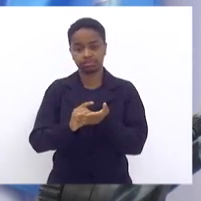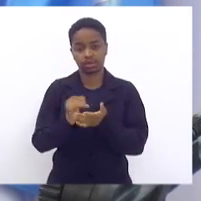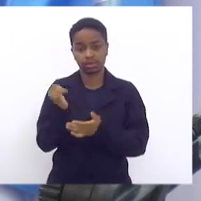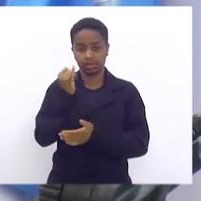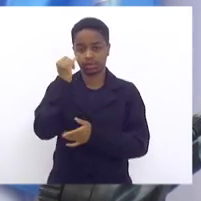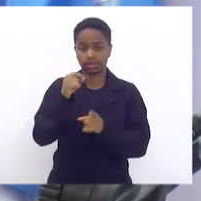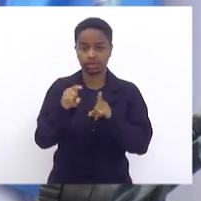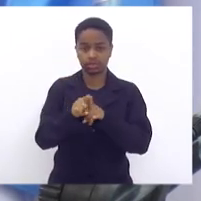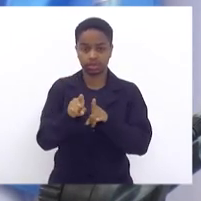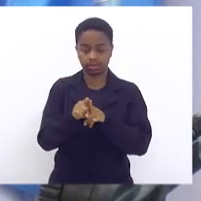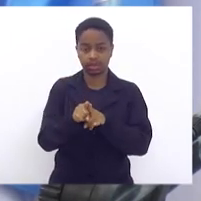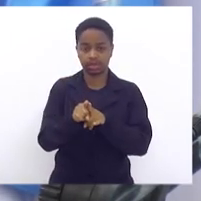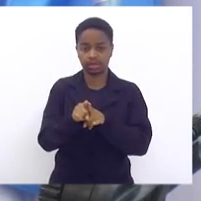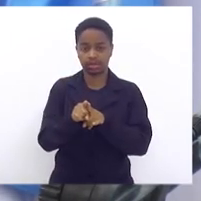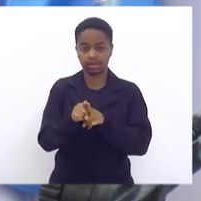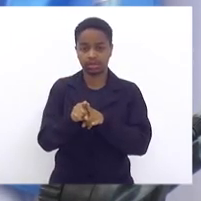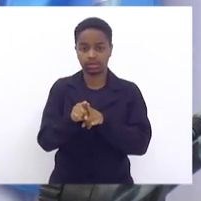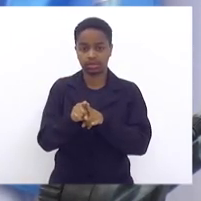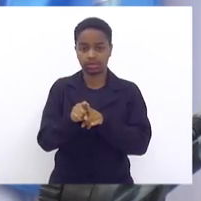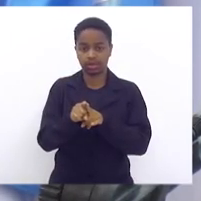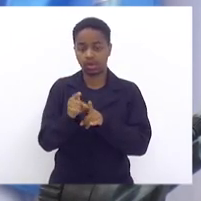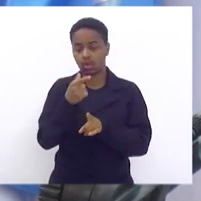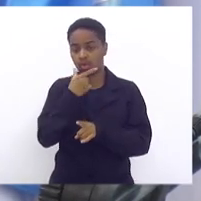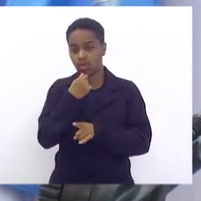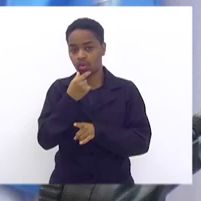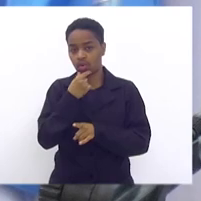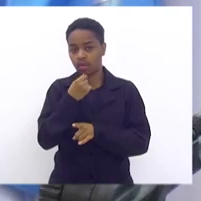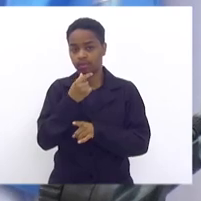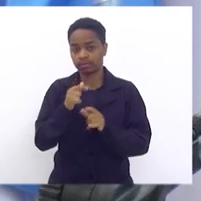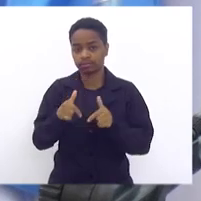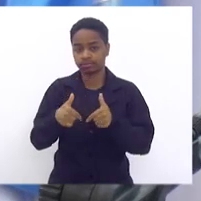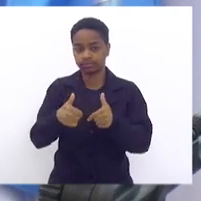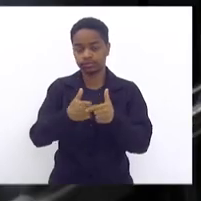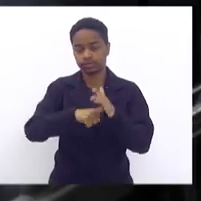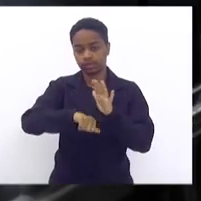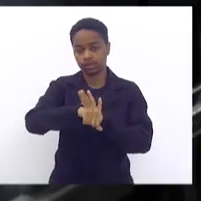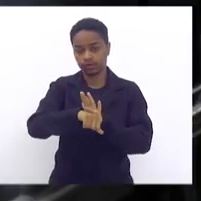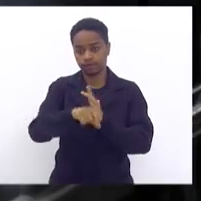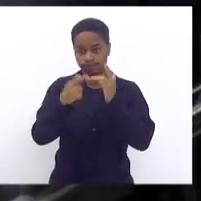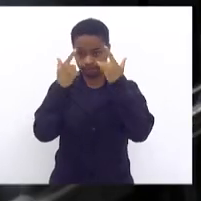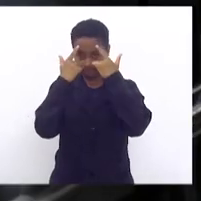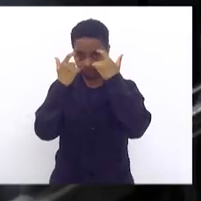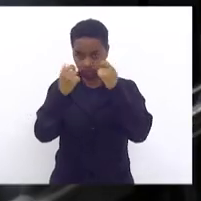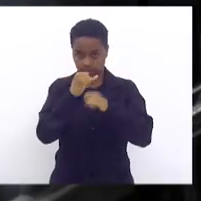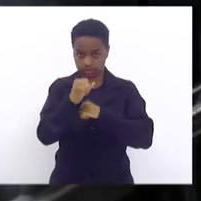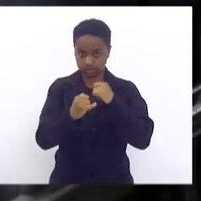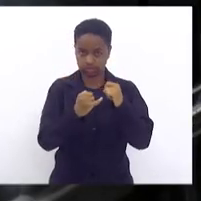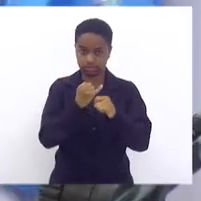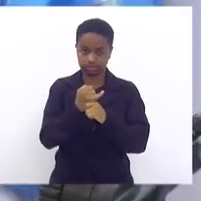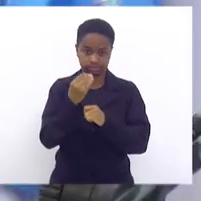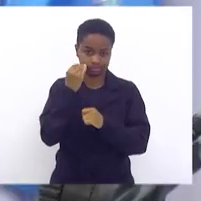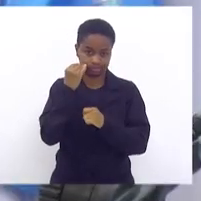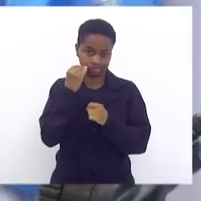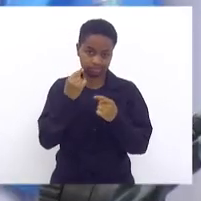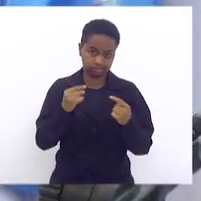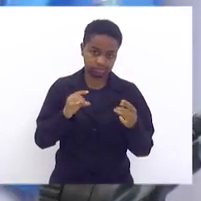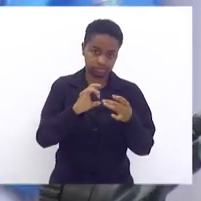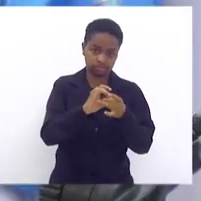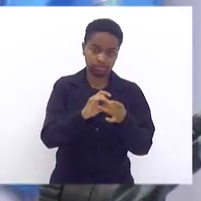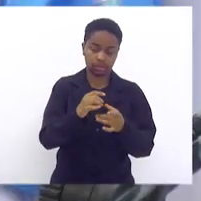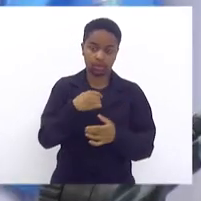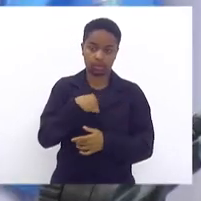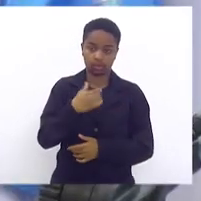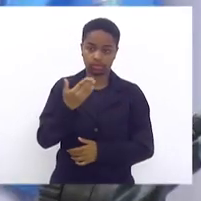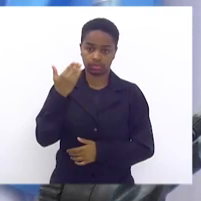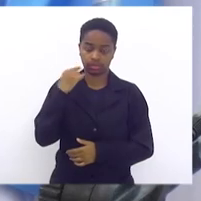gente colocar esses homens que praticam a violência cibernética nesse sentido. Eu tinha muita